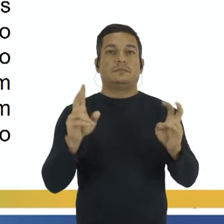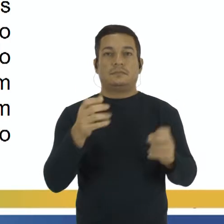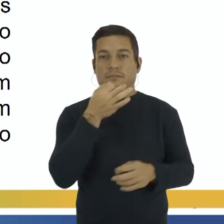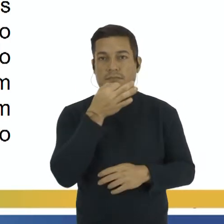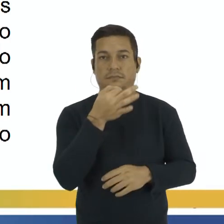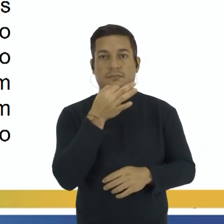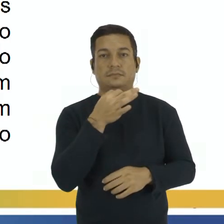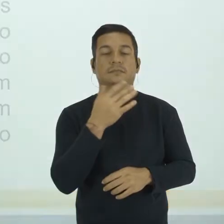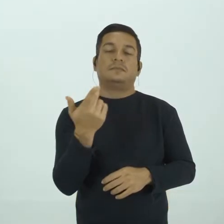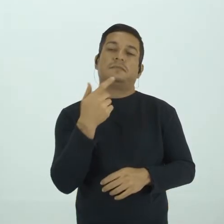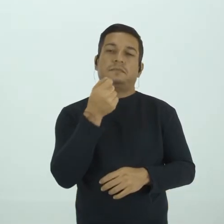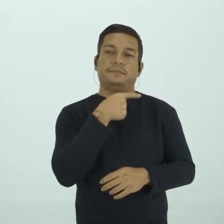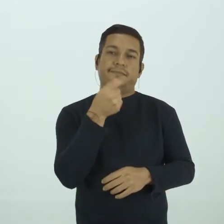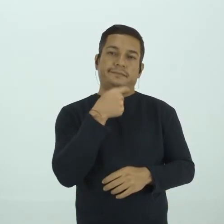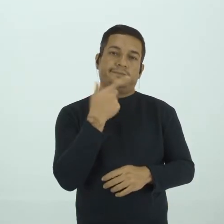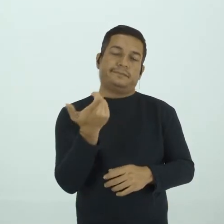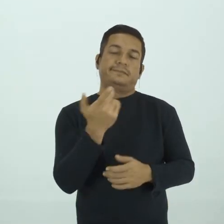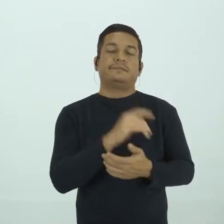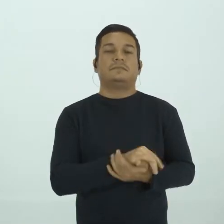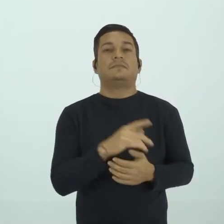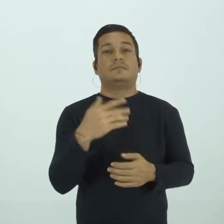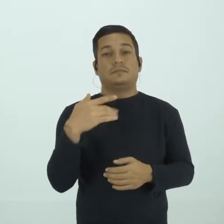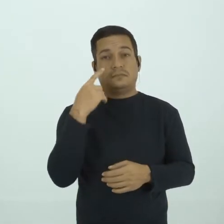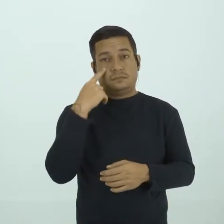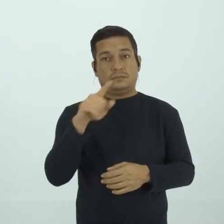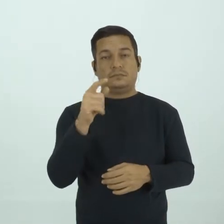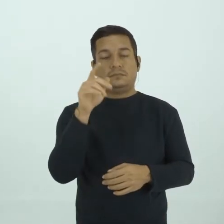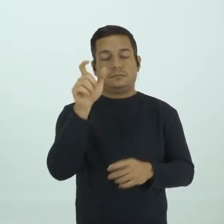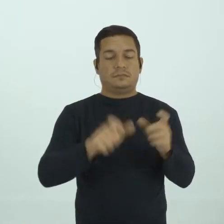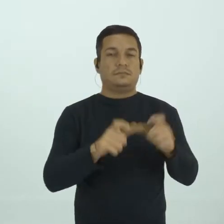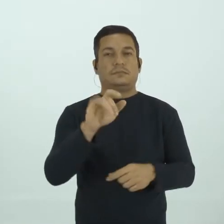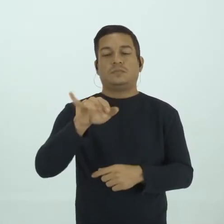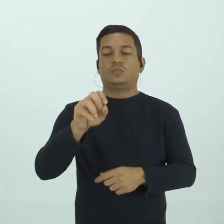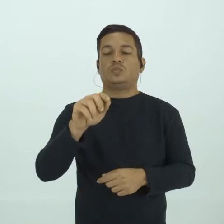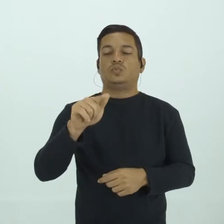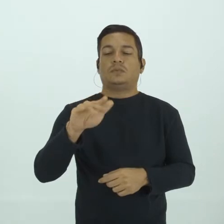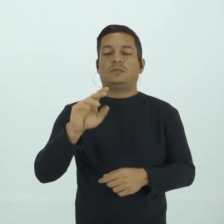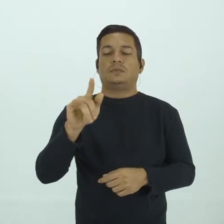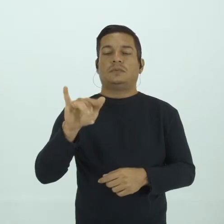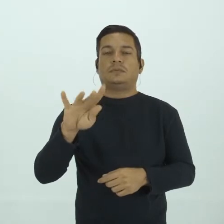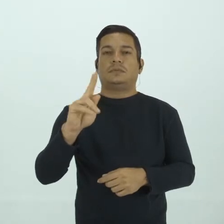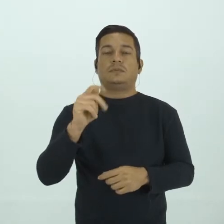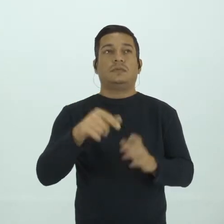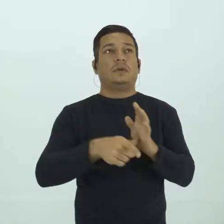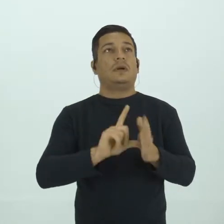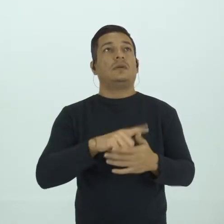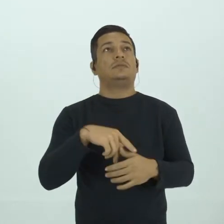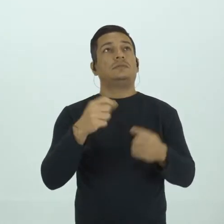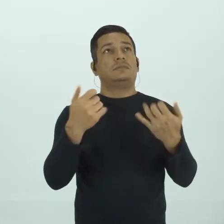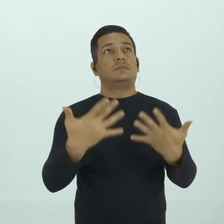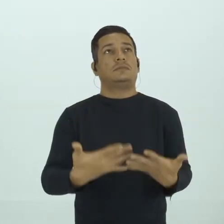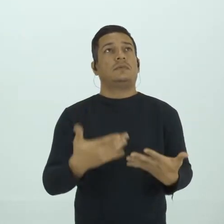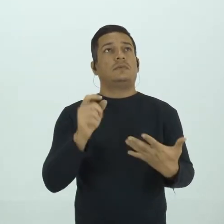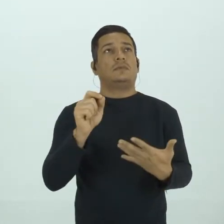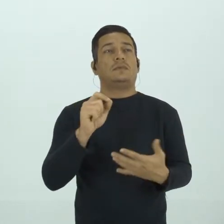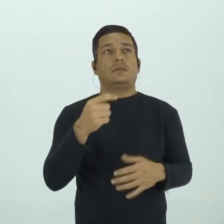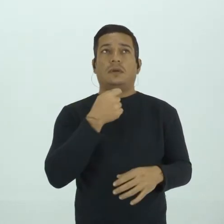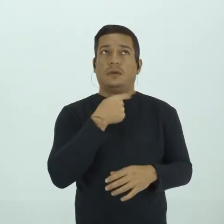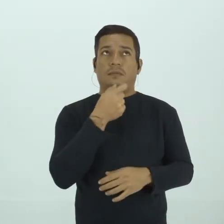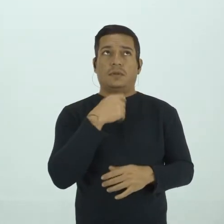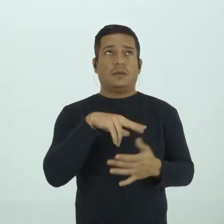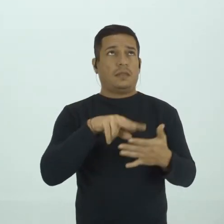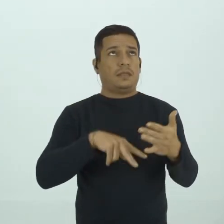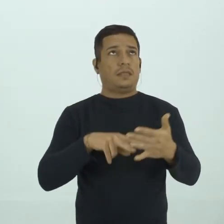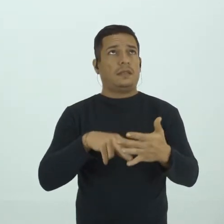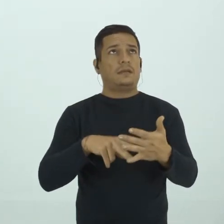piada, ou até a HQ humorística. Quando a gente vê lá o personagem do Joãozinho, a gente sempre, antes de nós até escutarmos, né, a piada, antes de nós